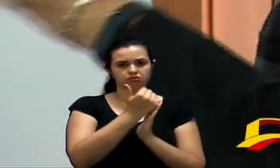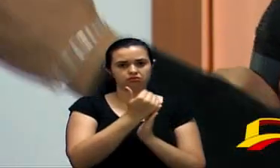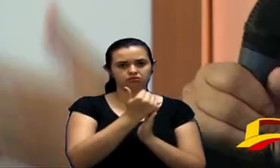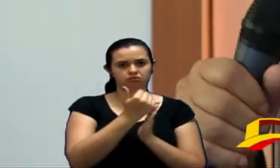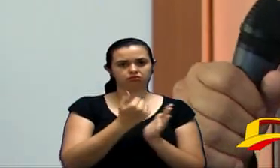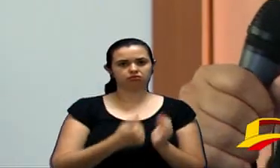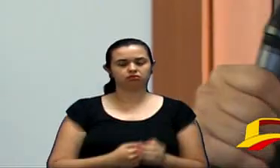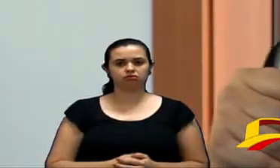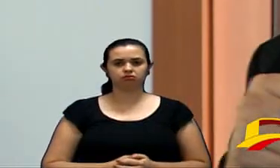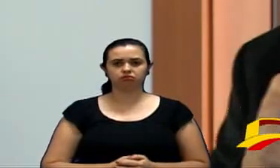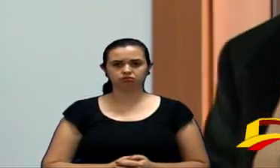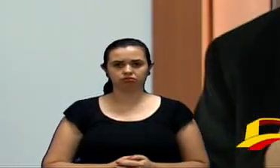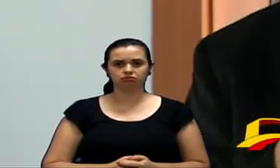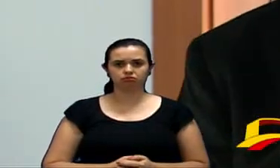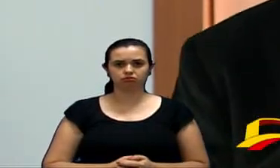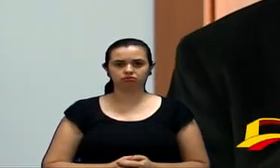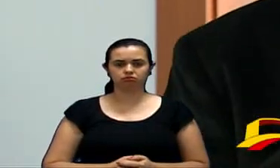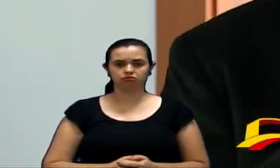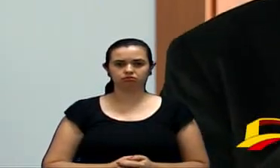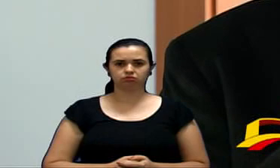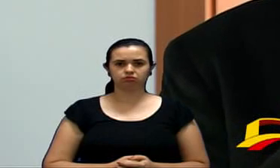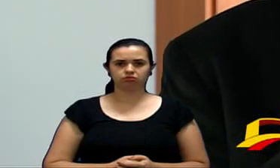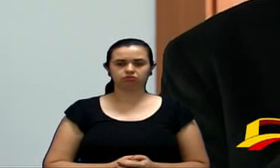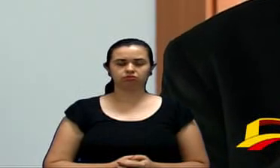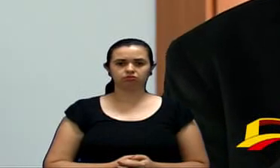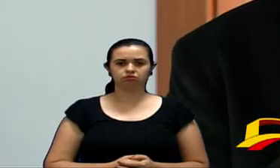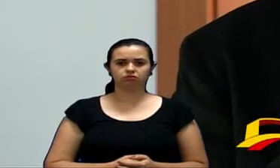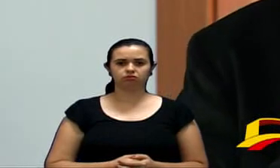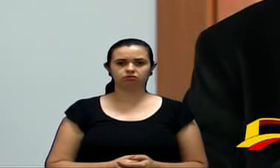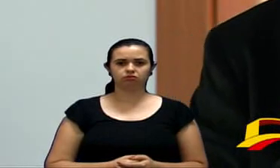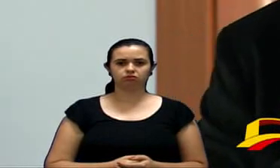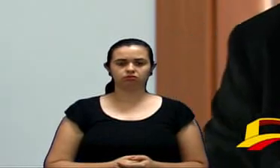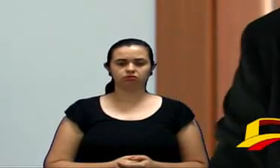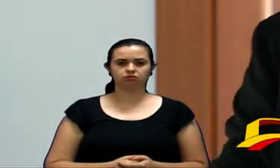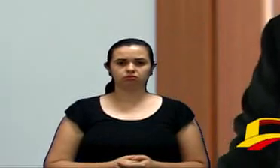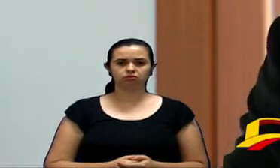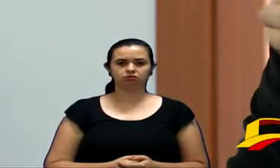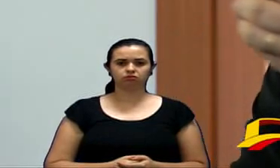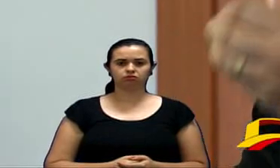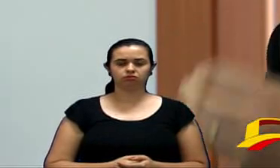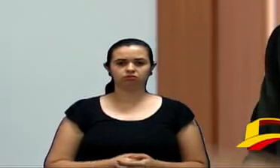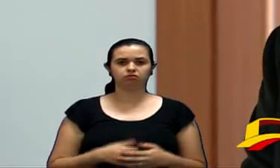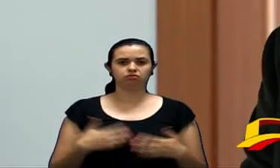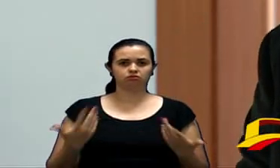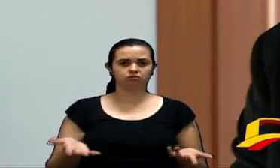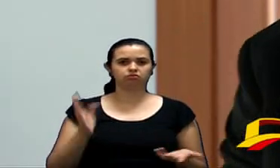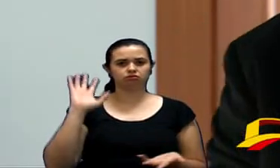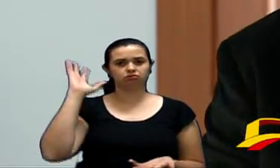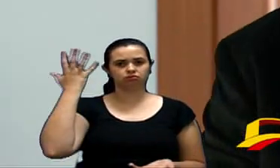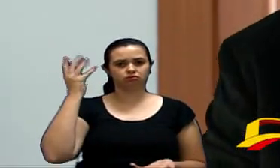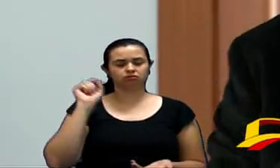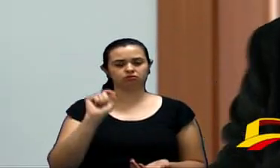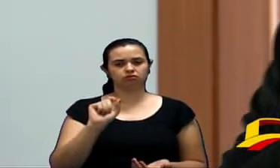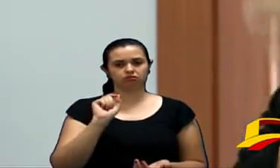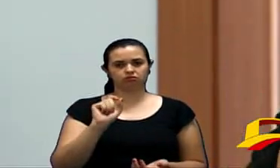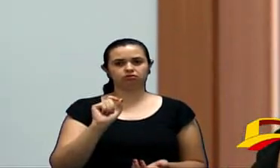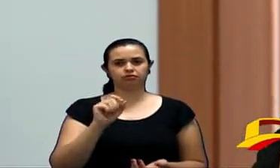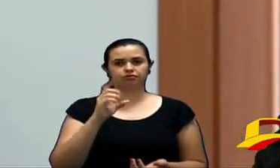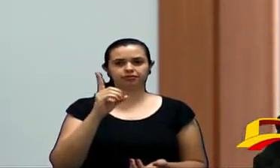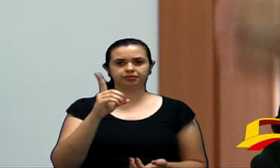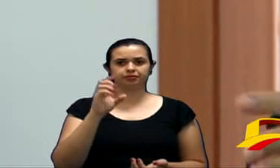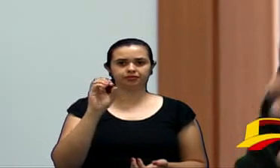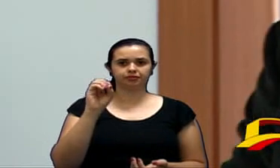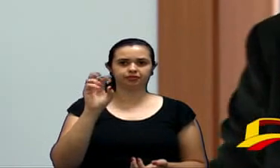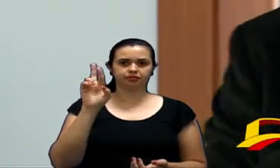Então, exatamente, tem toda a razão. O que acontece? O que acontece? O Dória vem com preocupação de